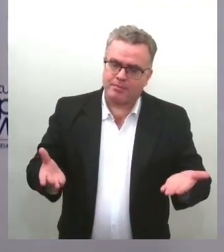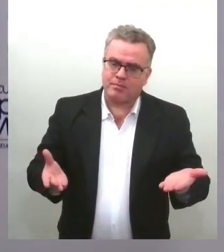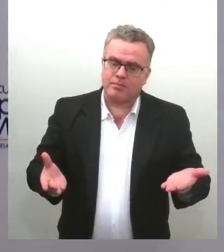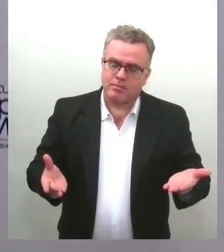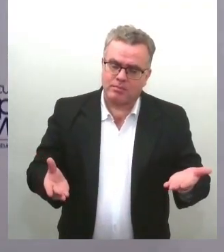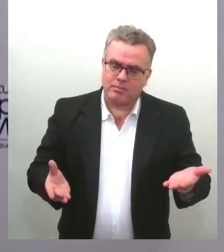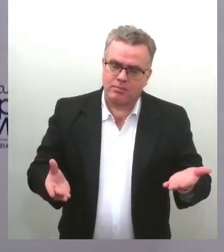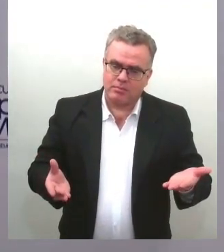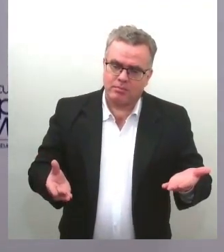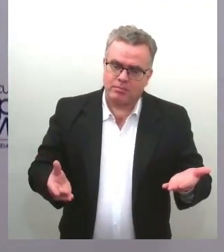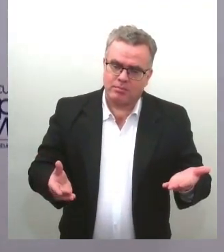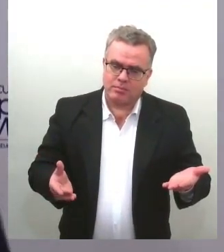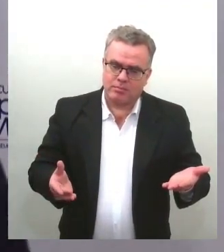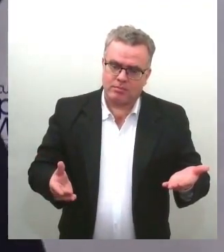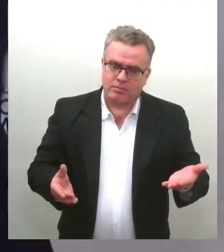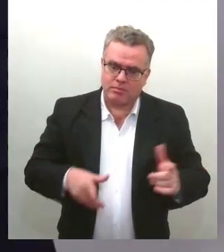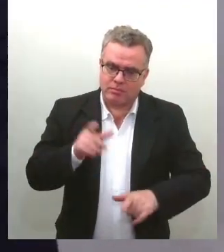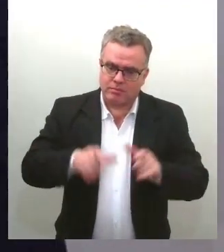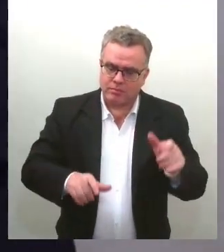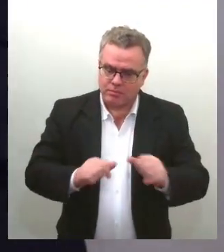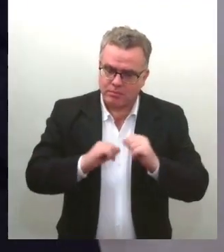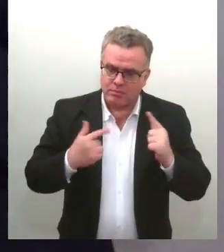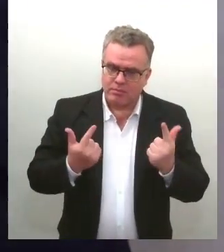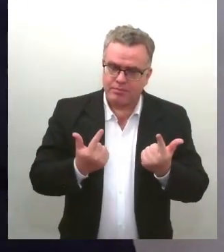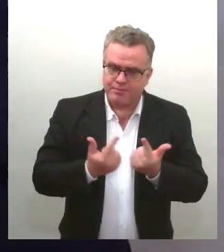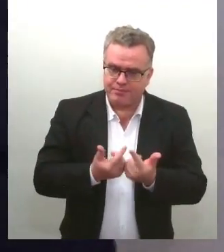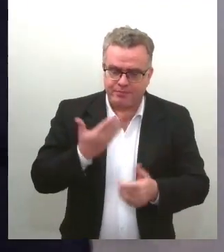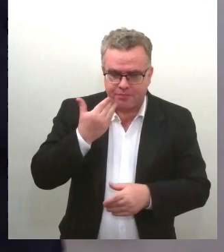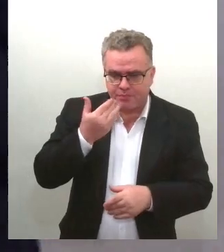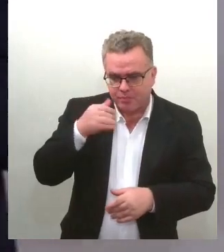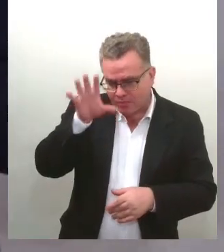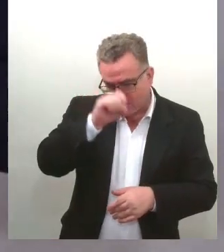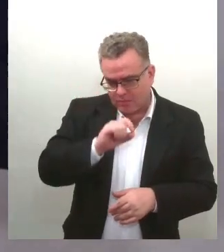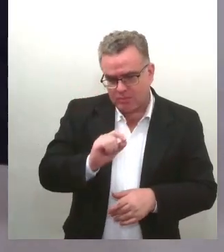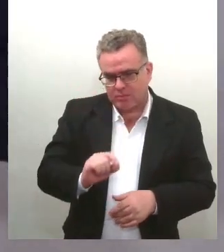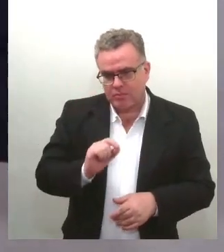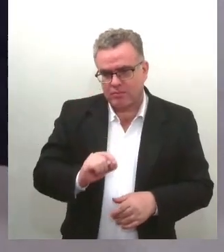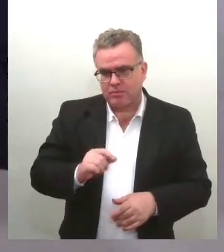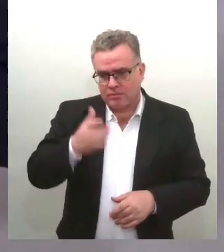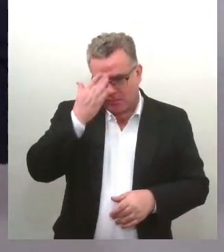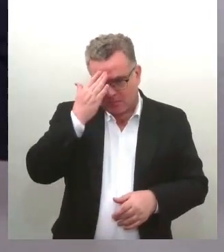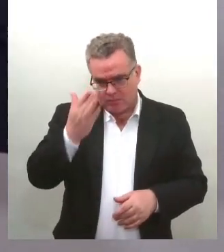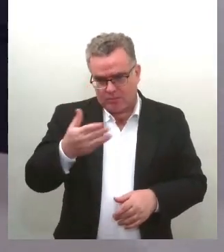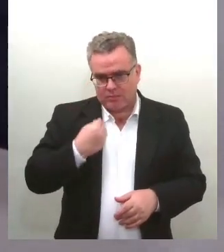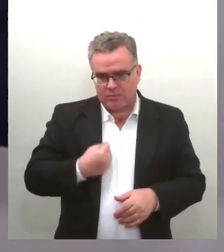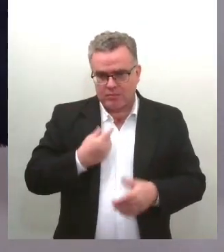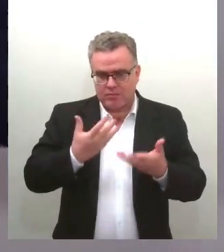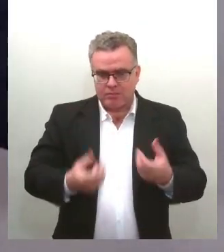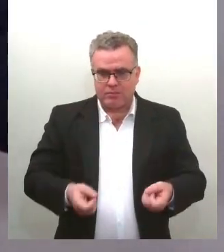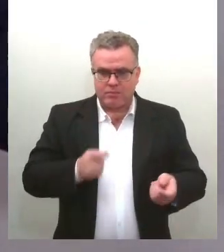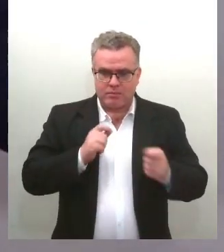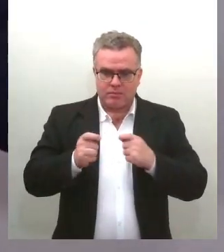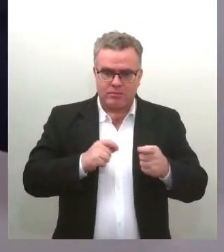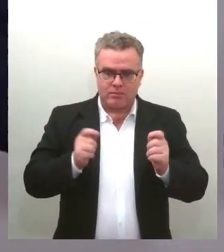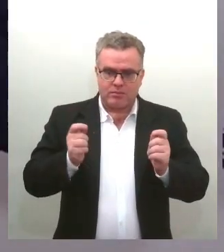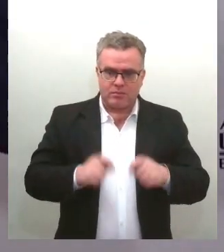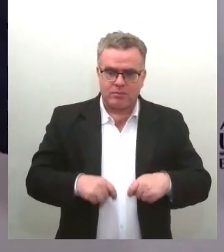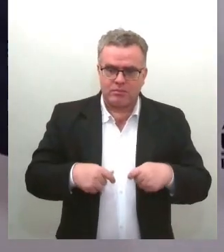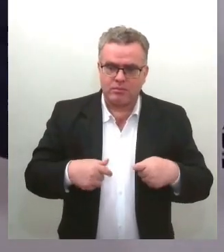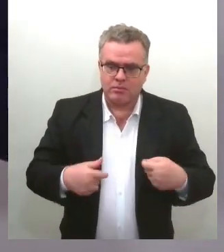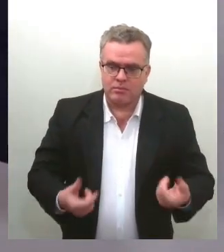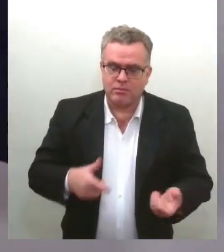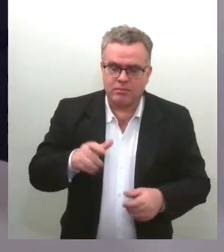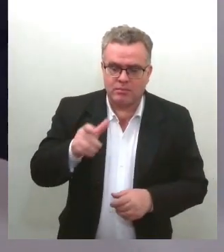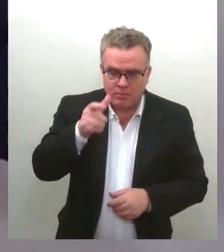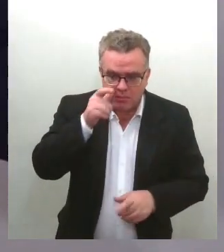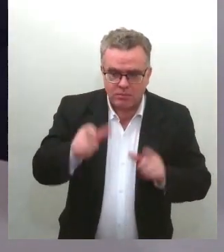legislativo e da importância do voto. Muito obrigado pela participação, deputado. E eu convido a senhora para assistir conosco a toda a